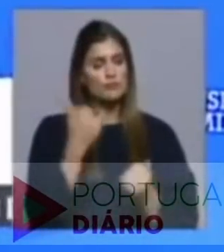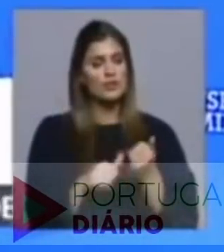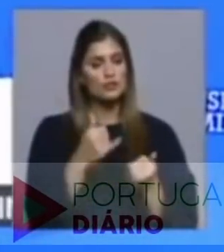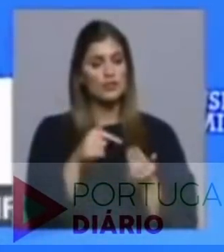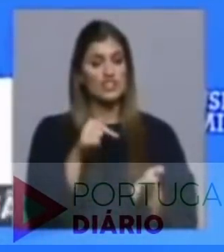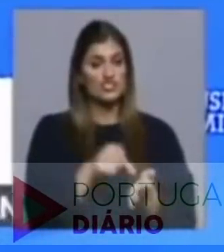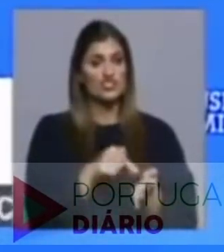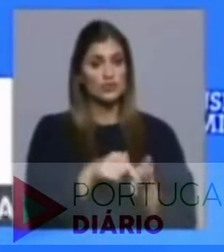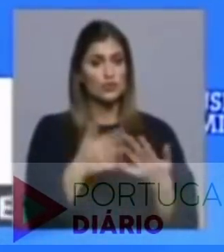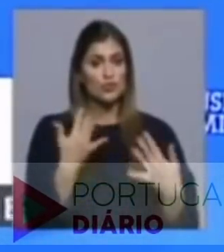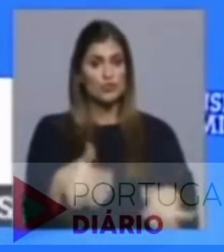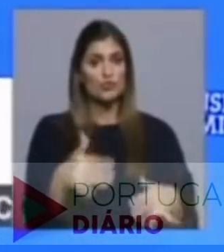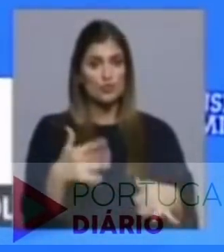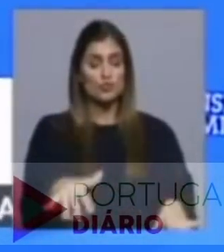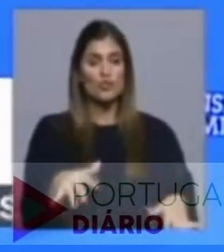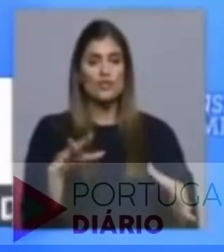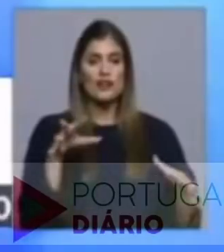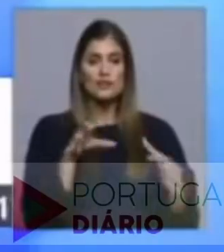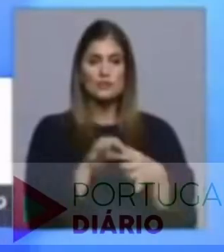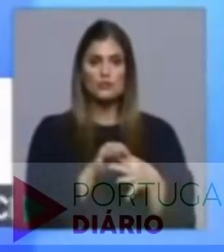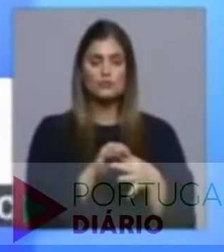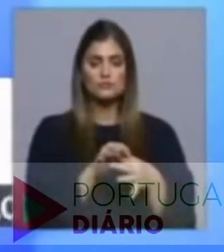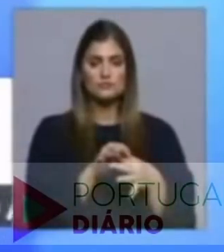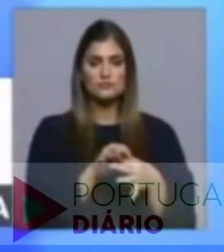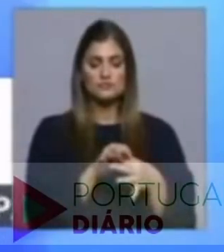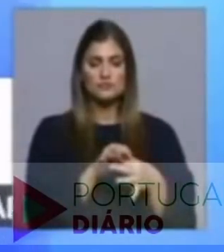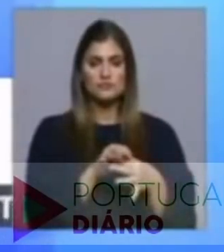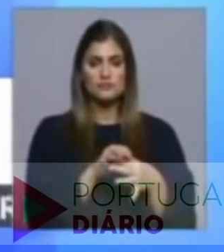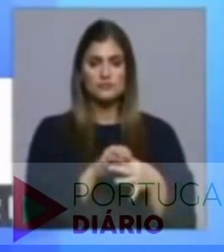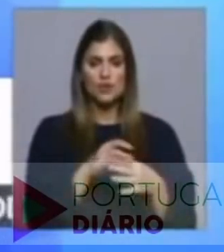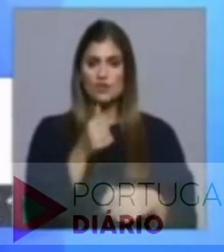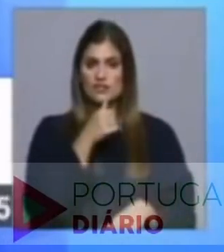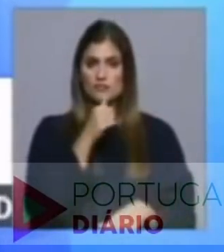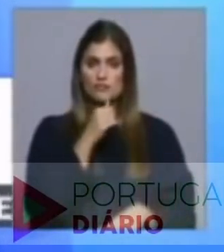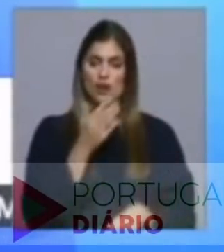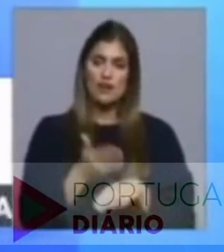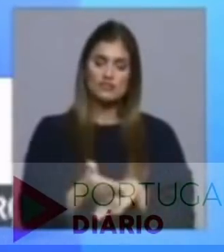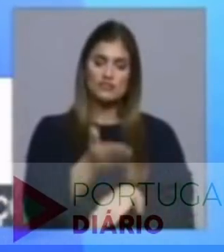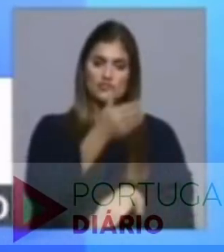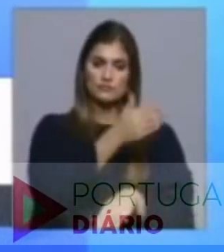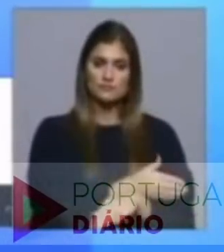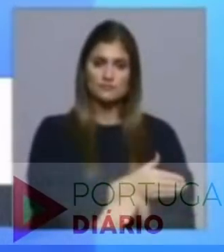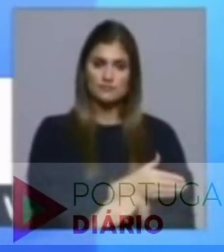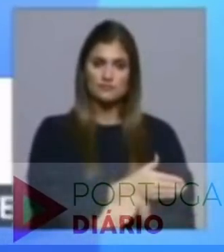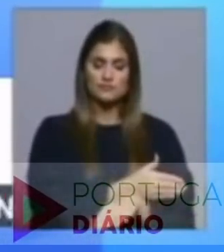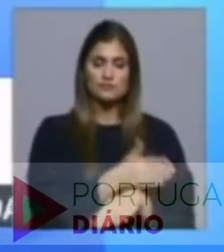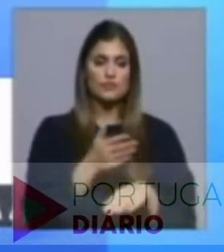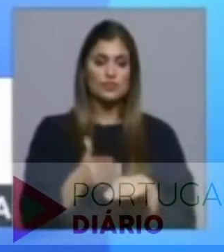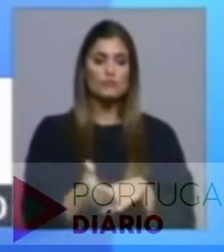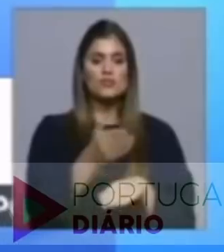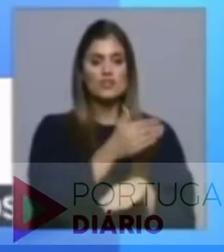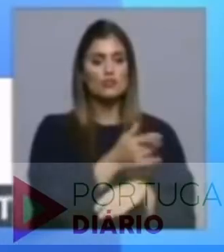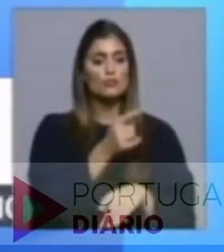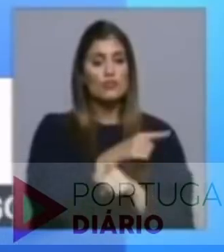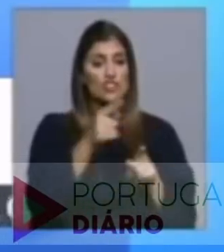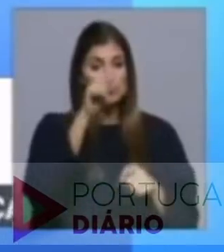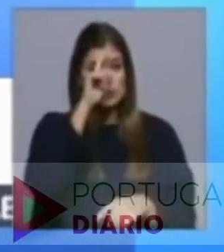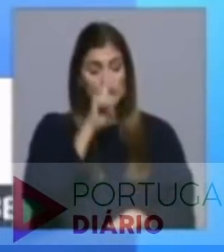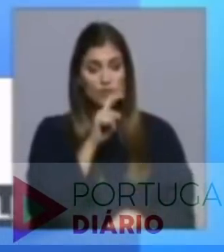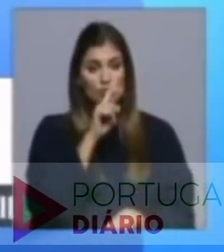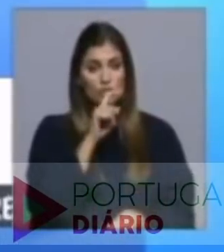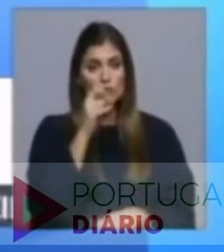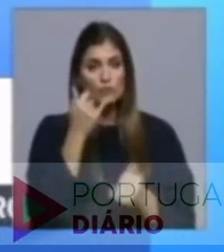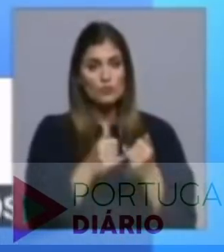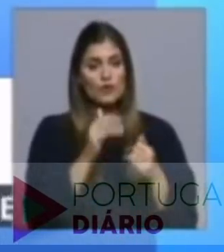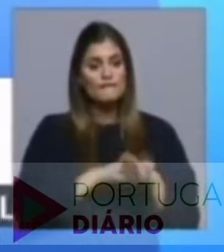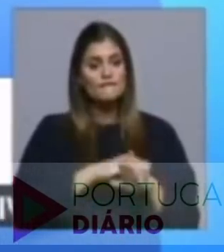exigente relativamente àquele que adotámos no passado. No passado, como se recordam, o risco